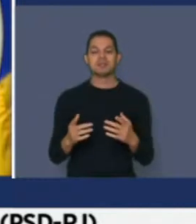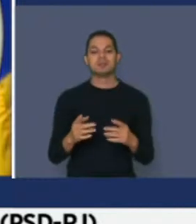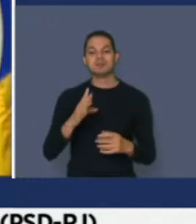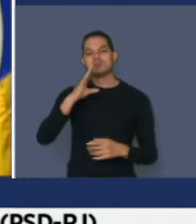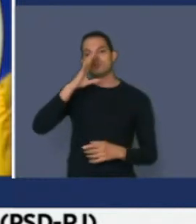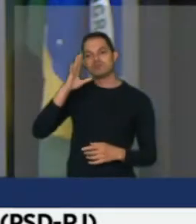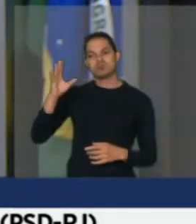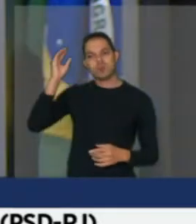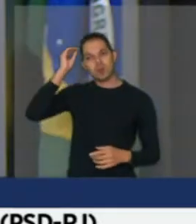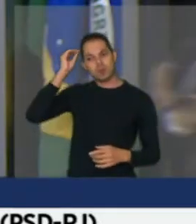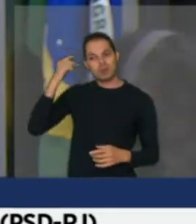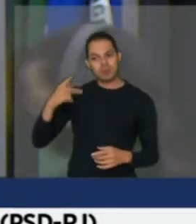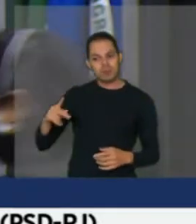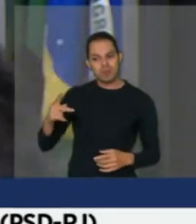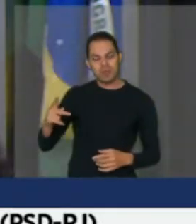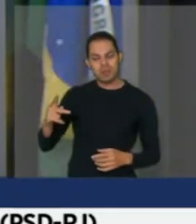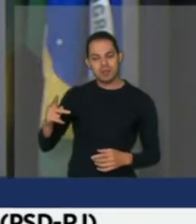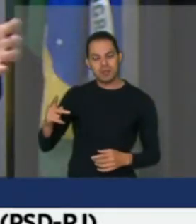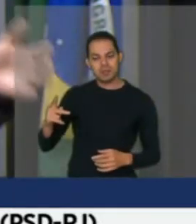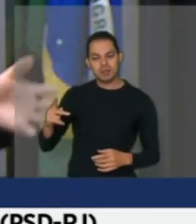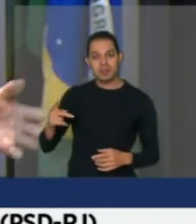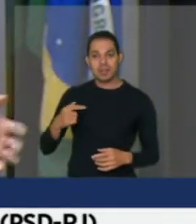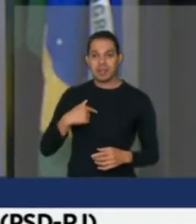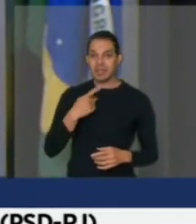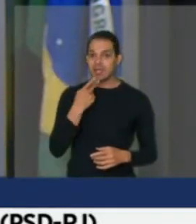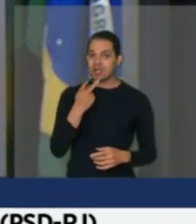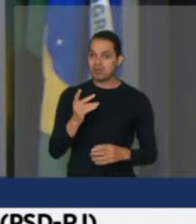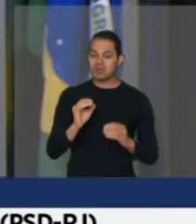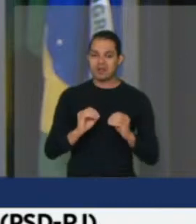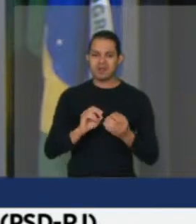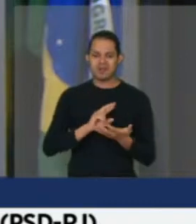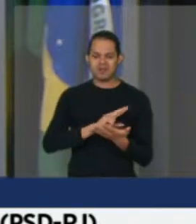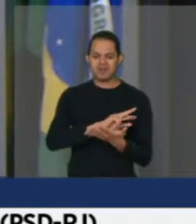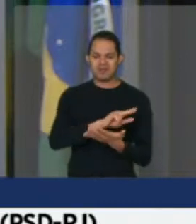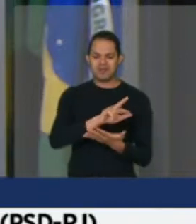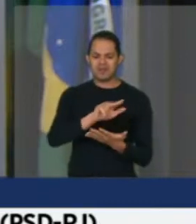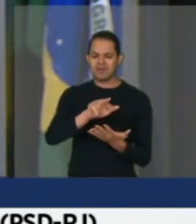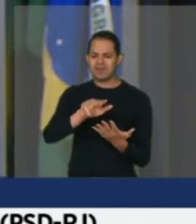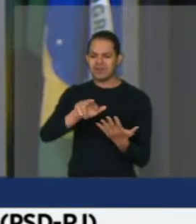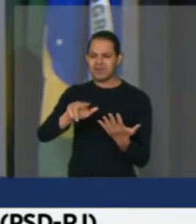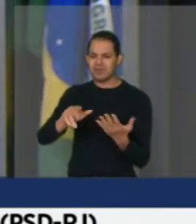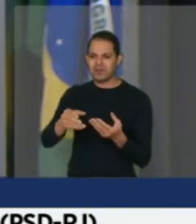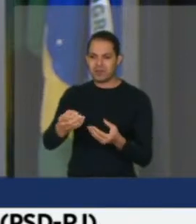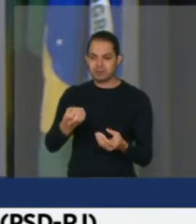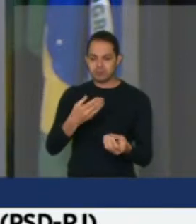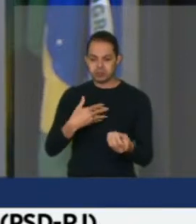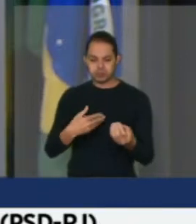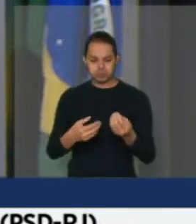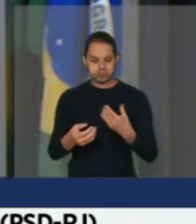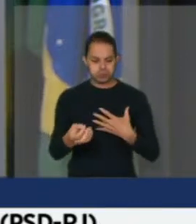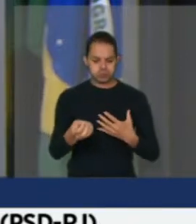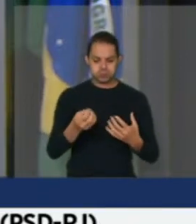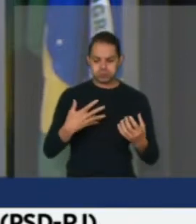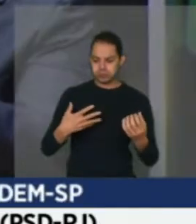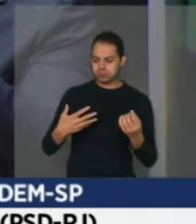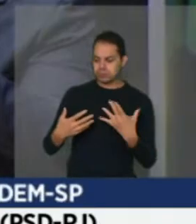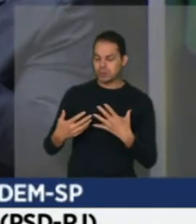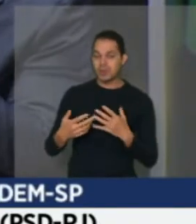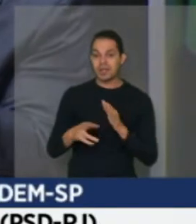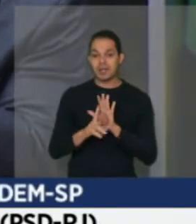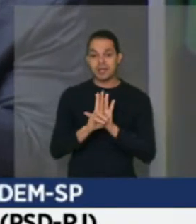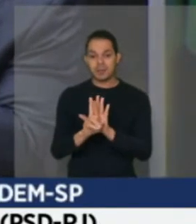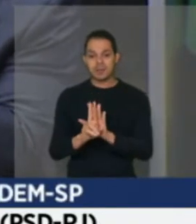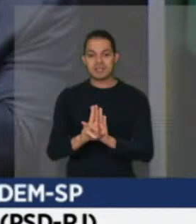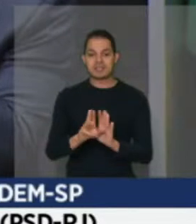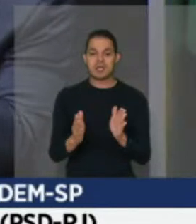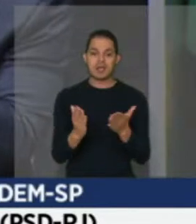e atribuídas. Delas, nem cito aqui, muitas das que vieram como representação e parte do